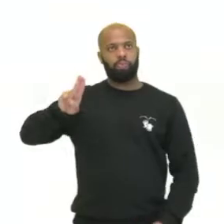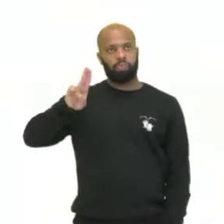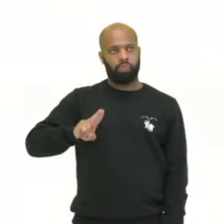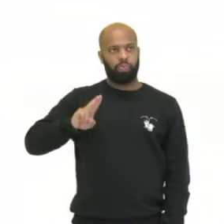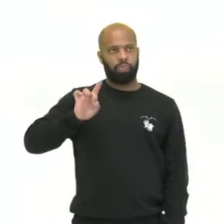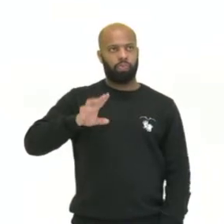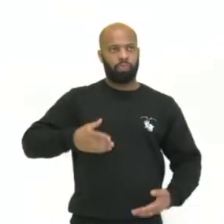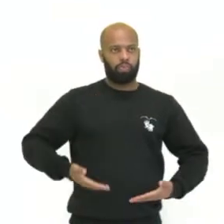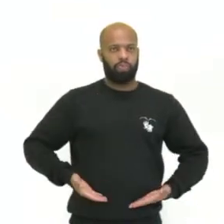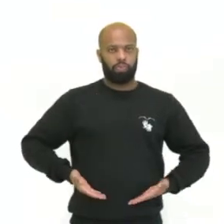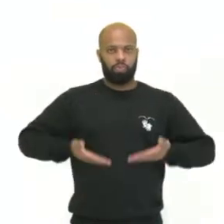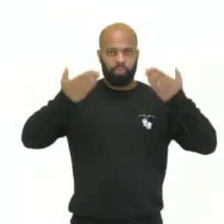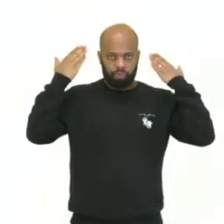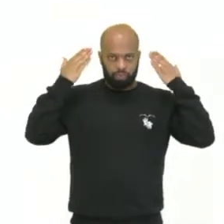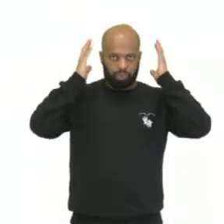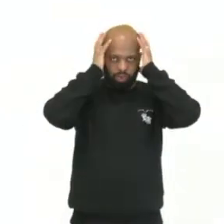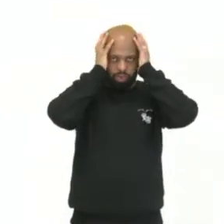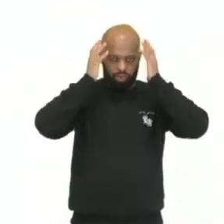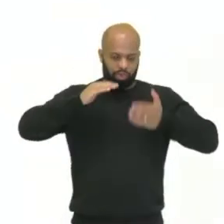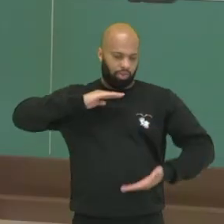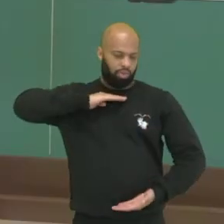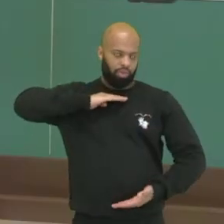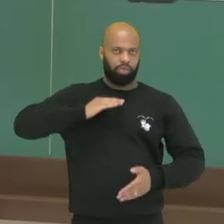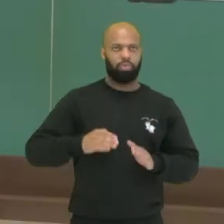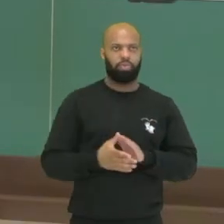apenas tronco e cabeça.